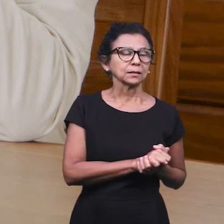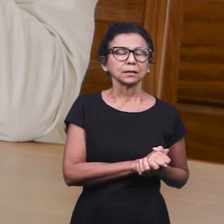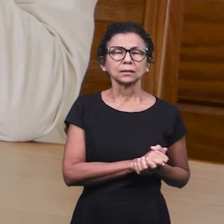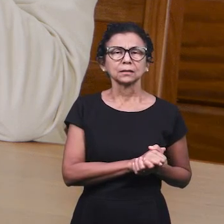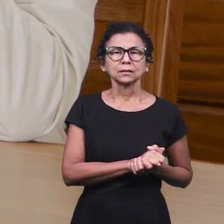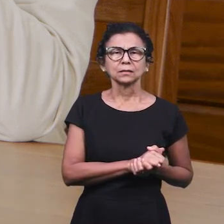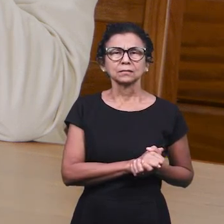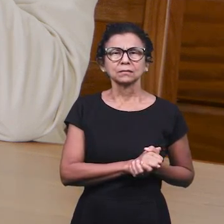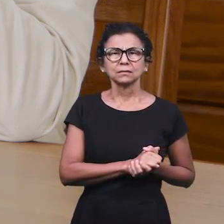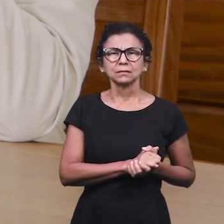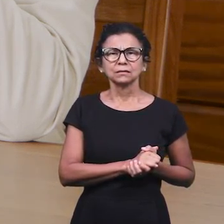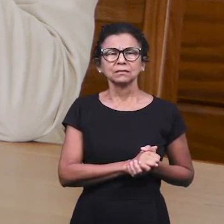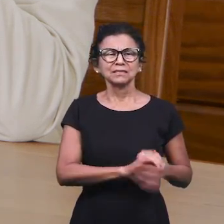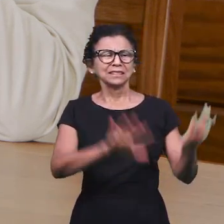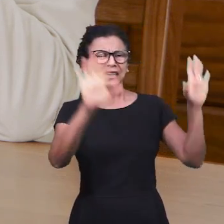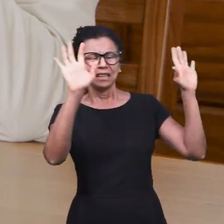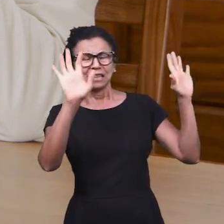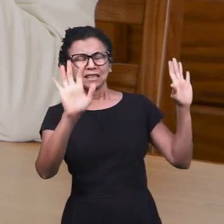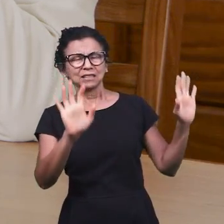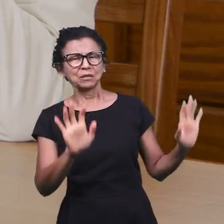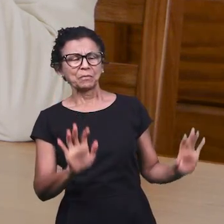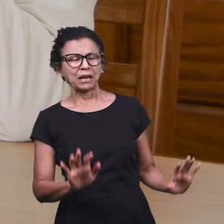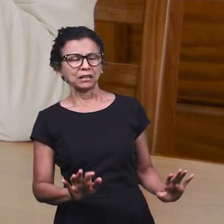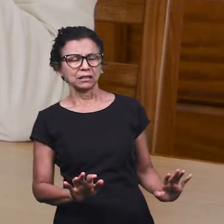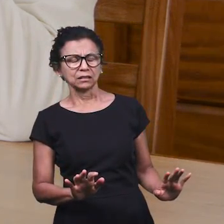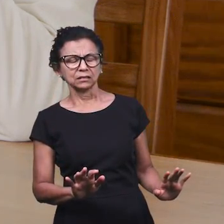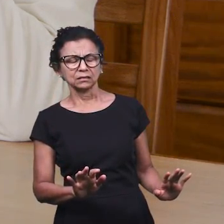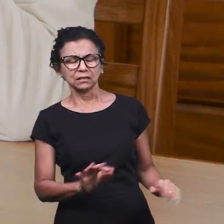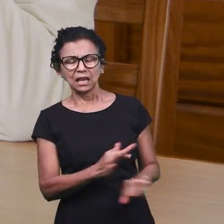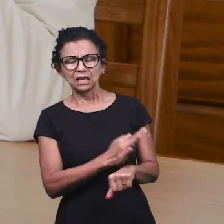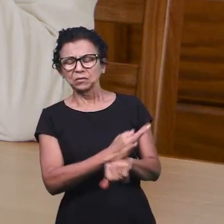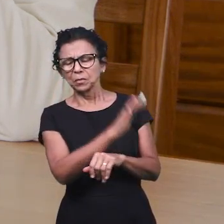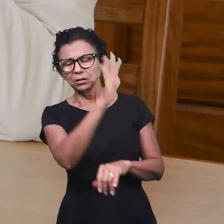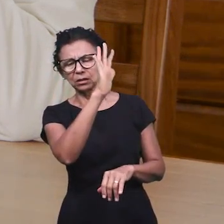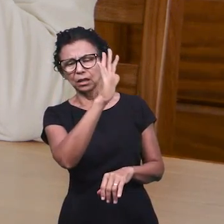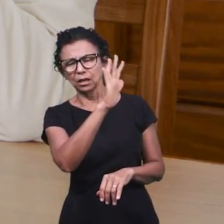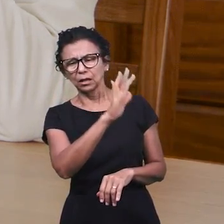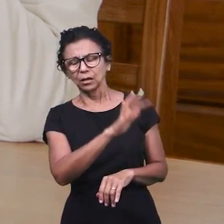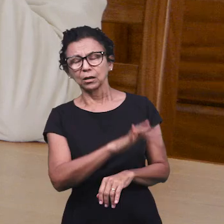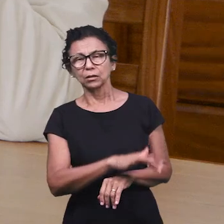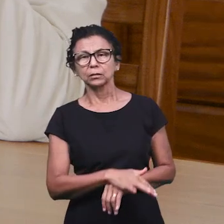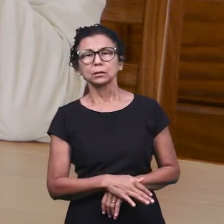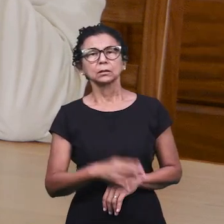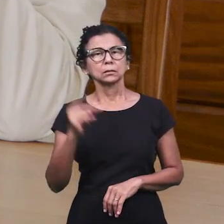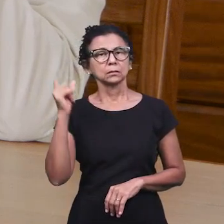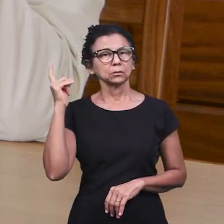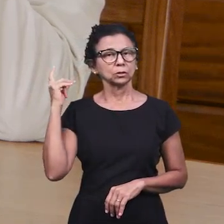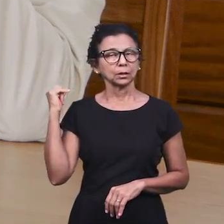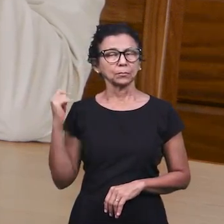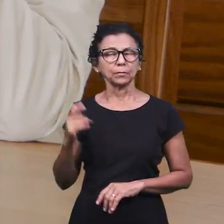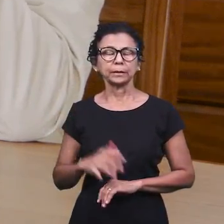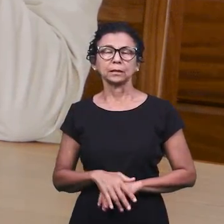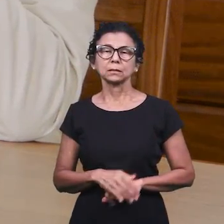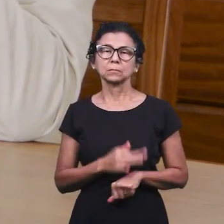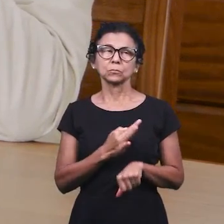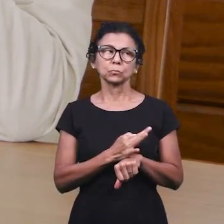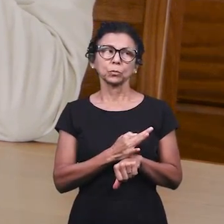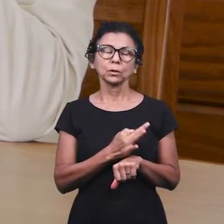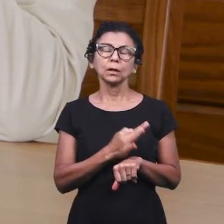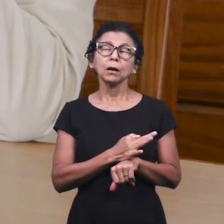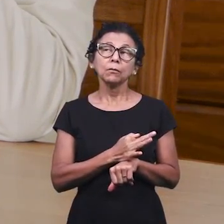casa hoje, amanhã já descasou e vai assim. Então, não resiste. Antigamente tinha uma resistência maior